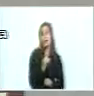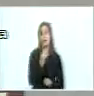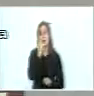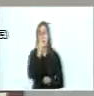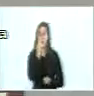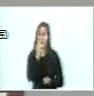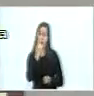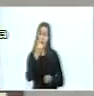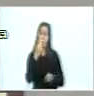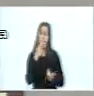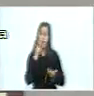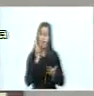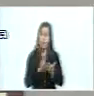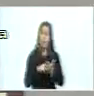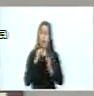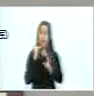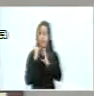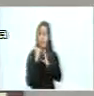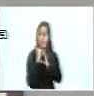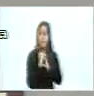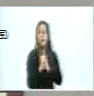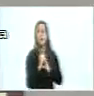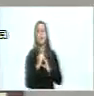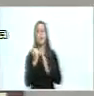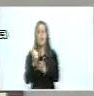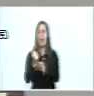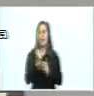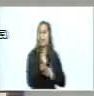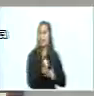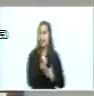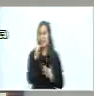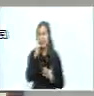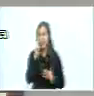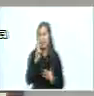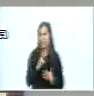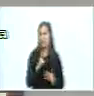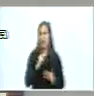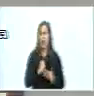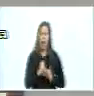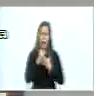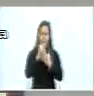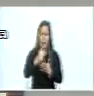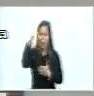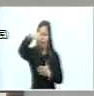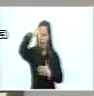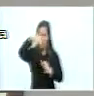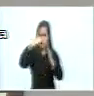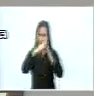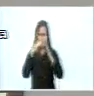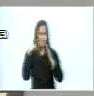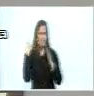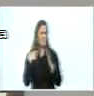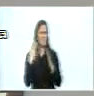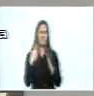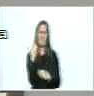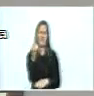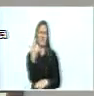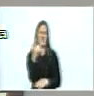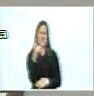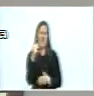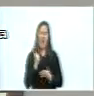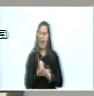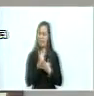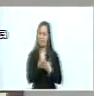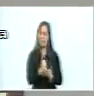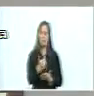uma correspondênciazinha, dando apoio a tal coisa, mas você não vê desse povo um apoio aqui, um apoio, né, com